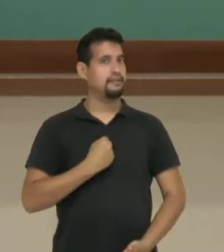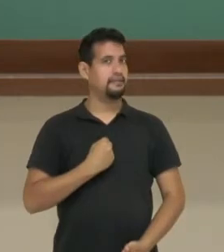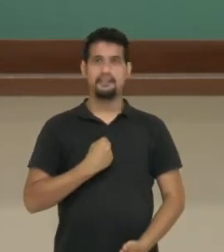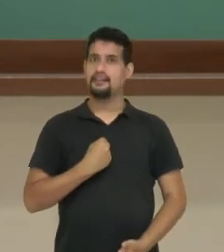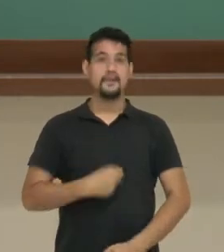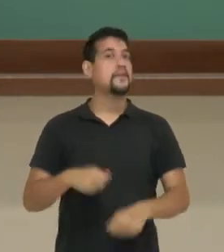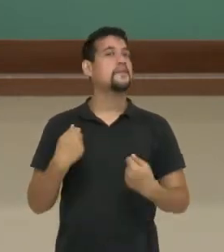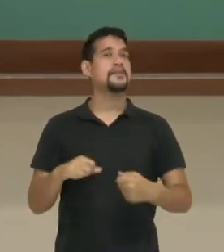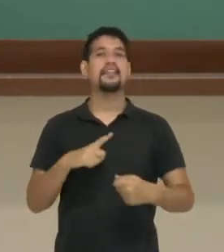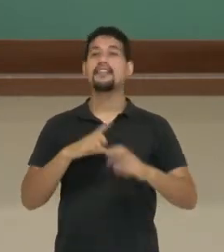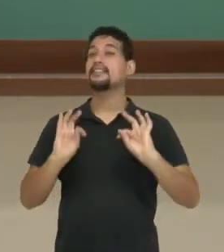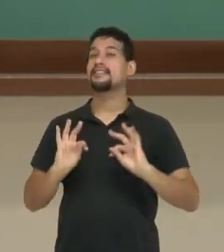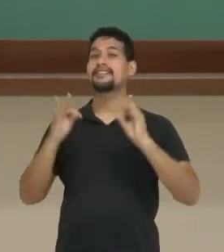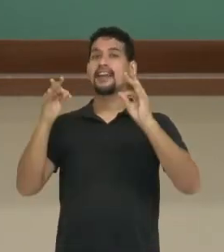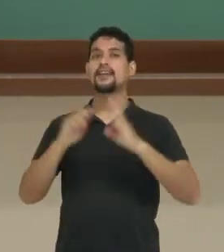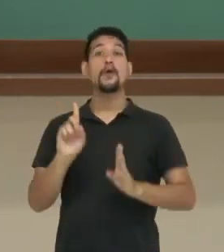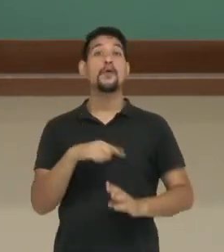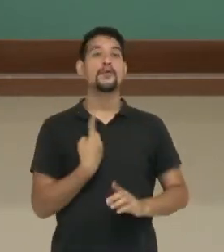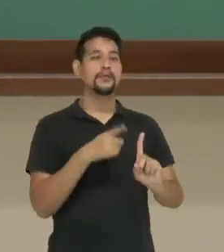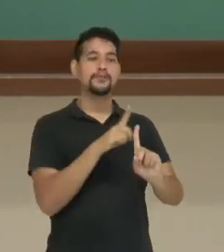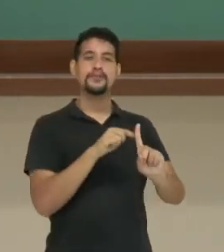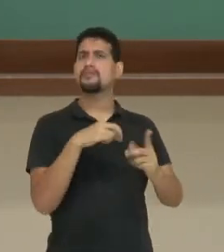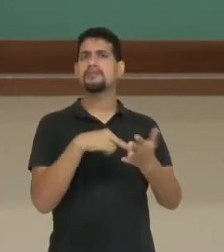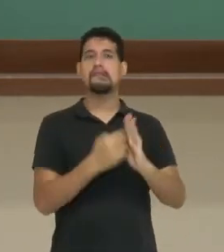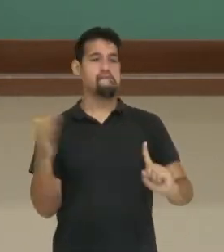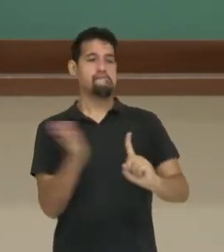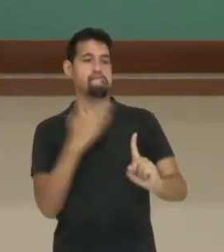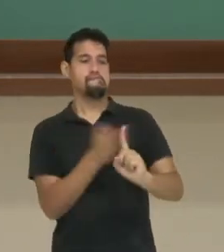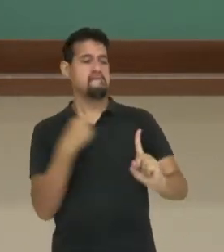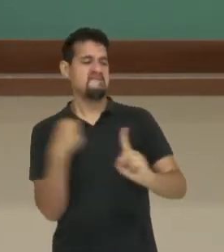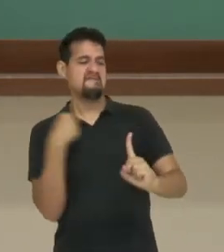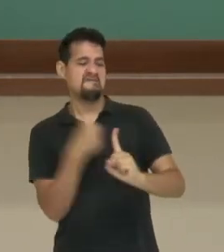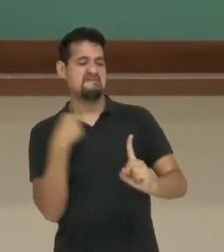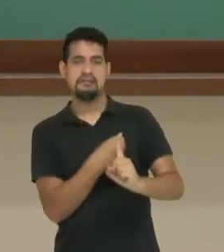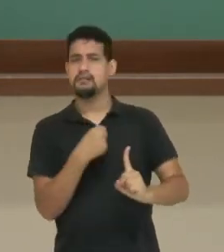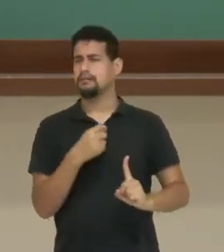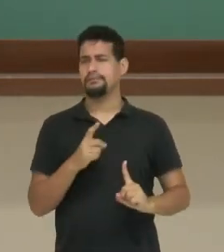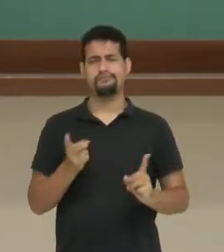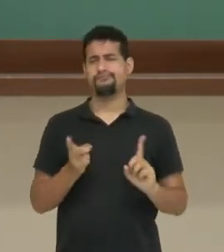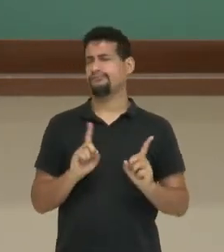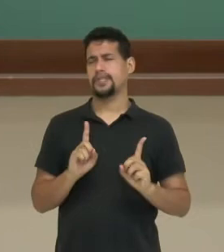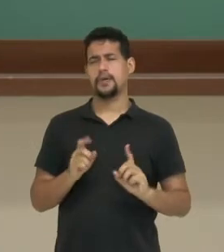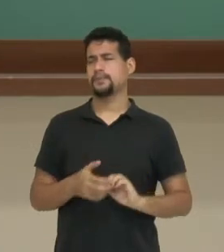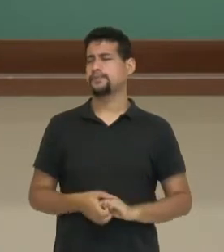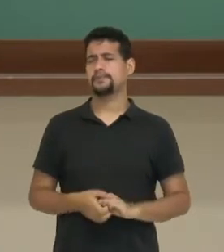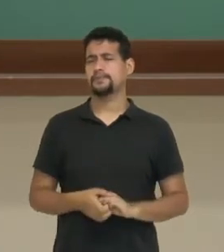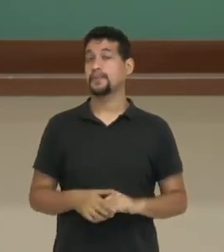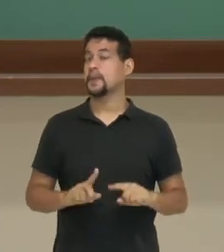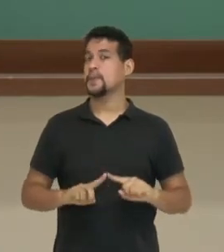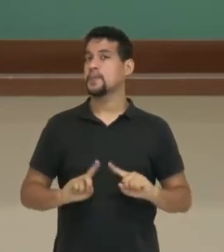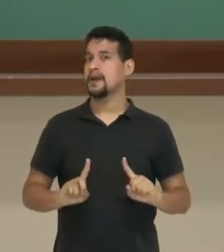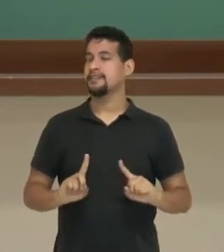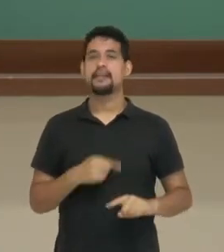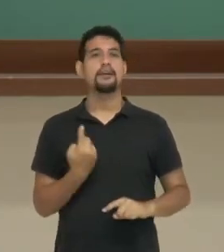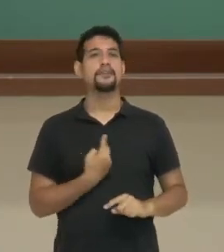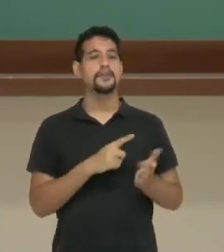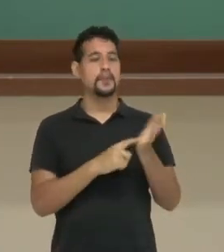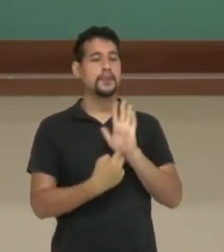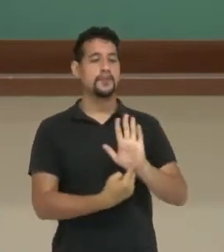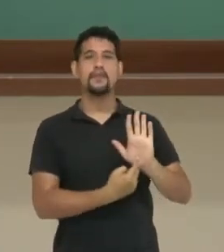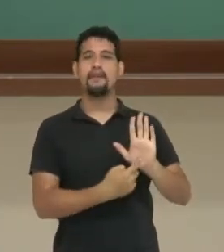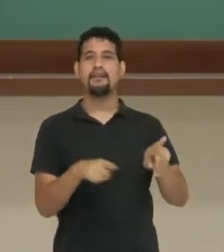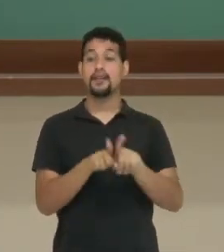técnica. Então, nosso intuito não é agredir, machucar nosso oponente, mas mostrar que